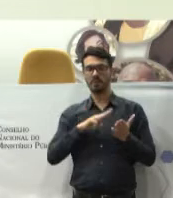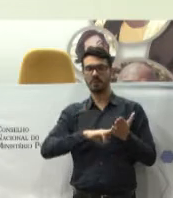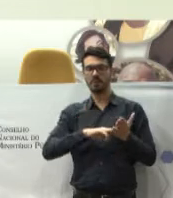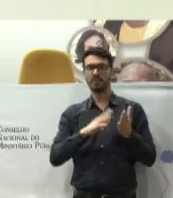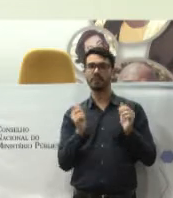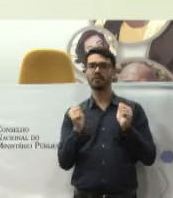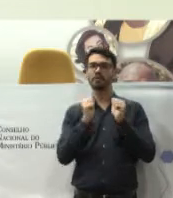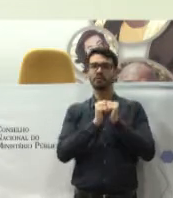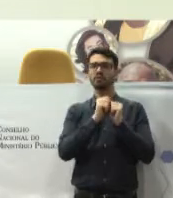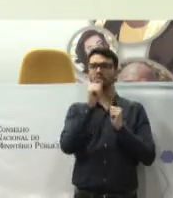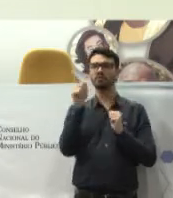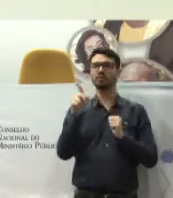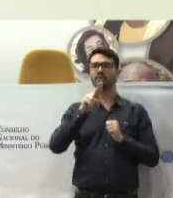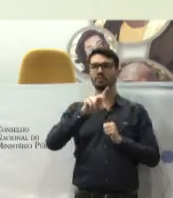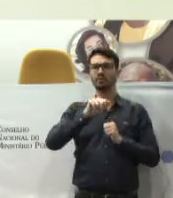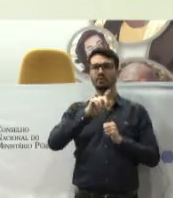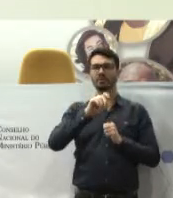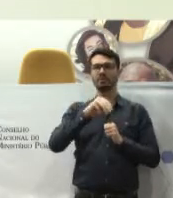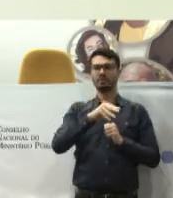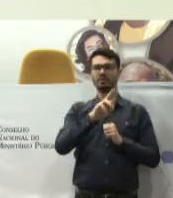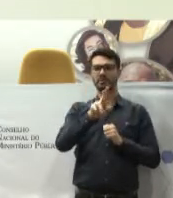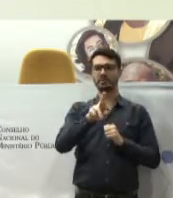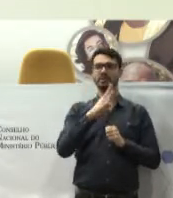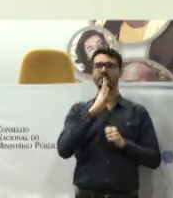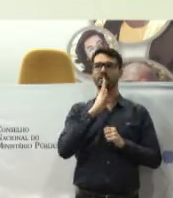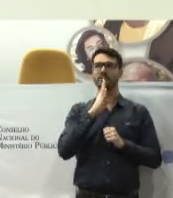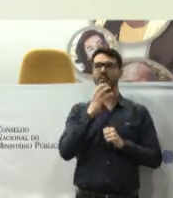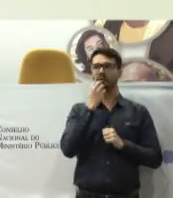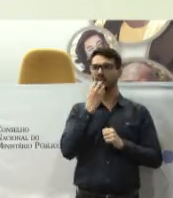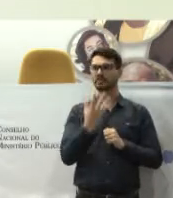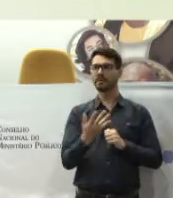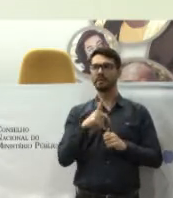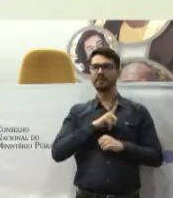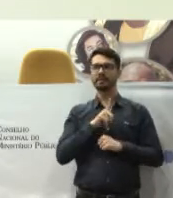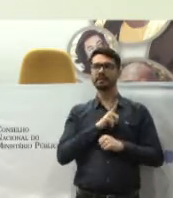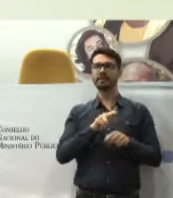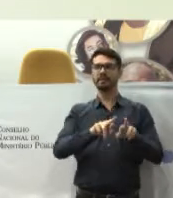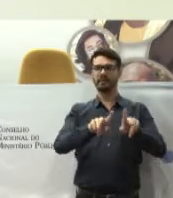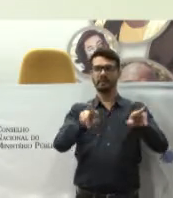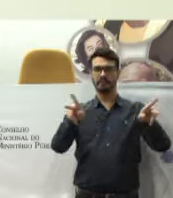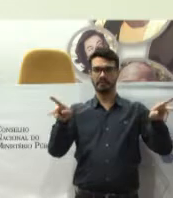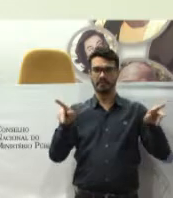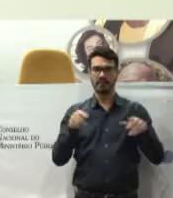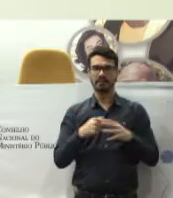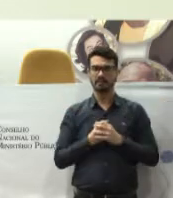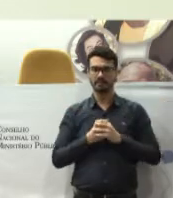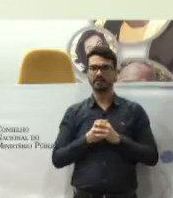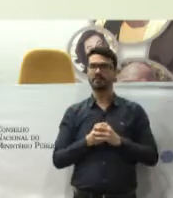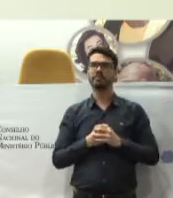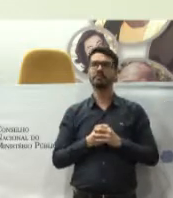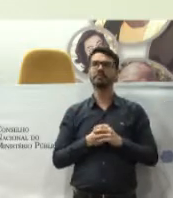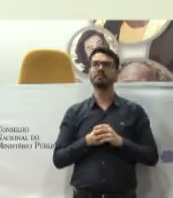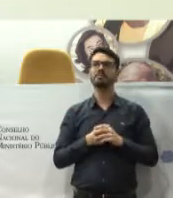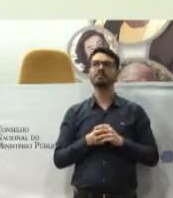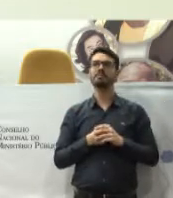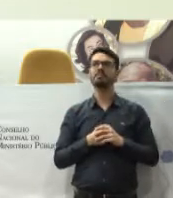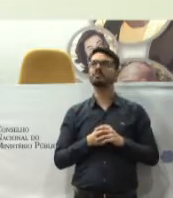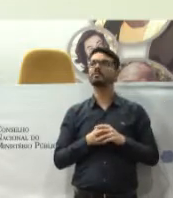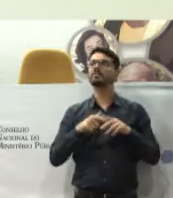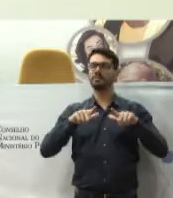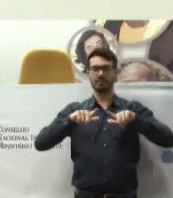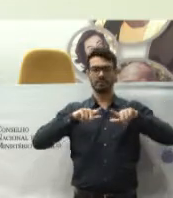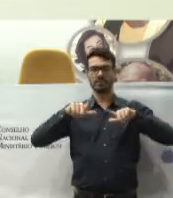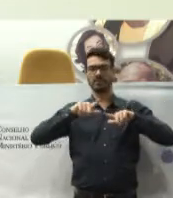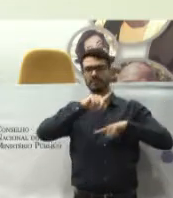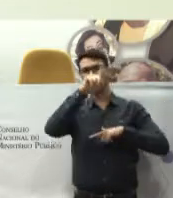parte. O Vladimir conhece bem, né? Nós temos já várias atividades, entre elas o trabalho que nós fizemos com a crise da